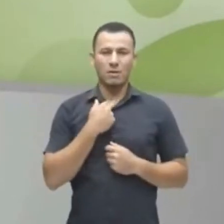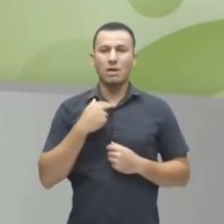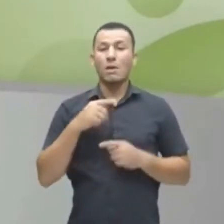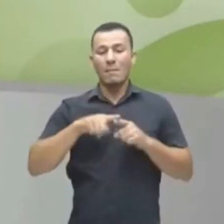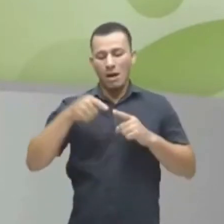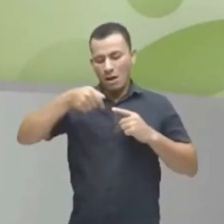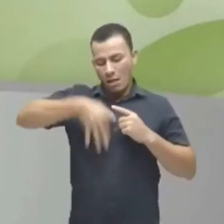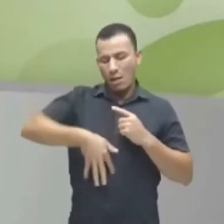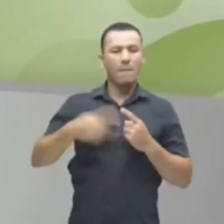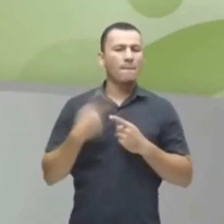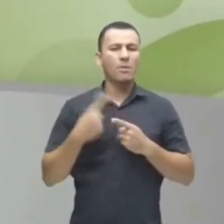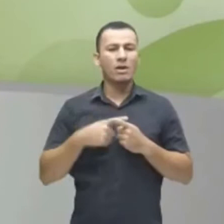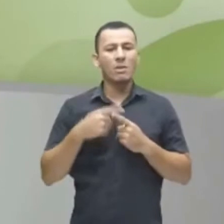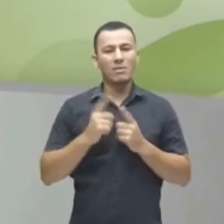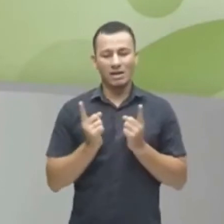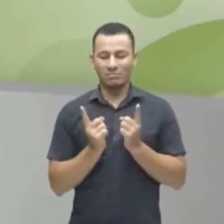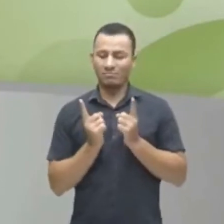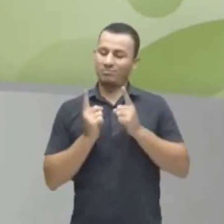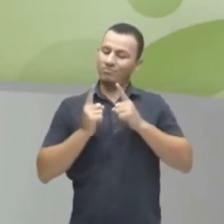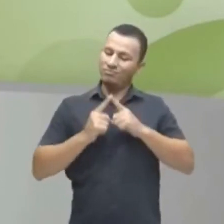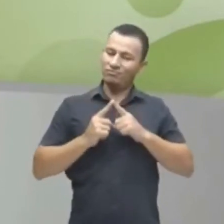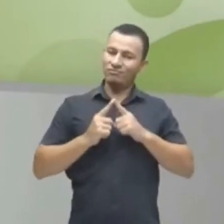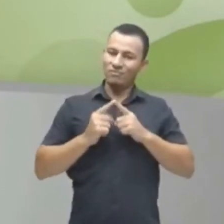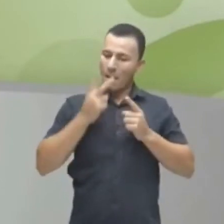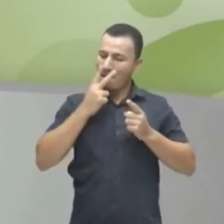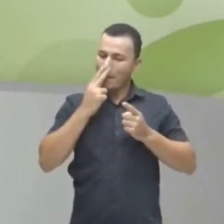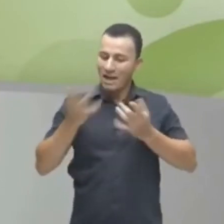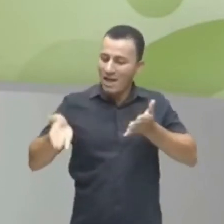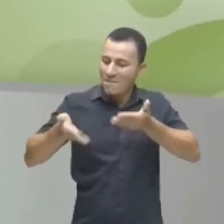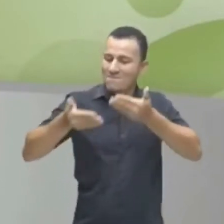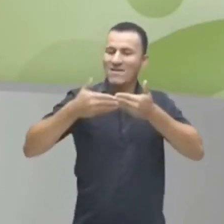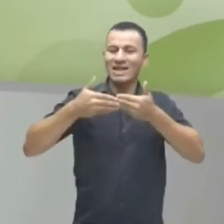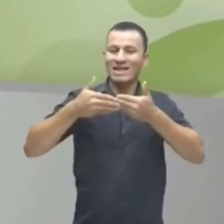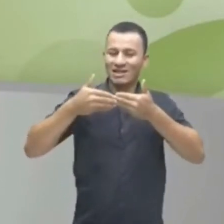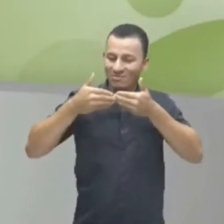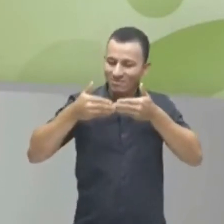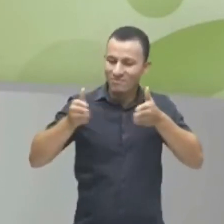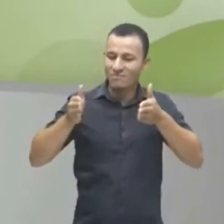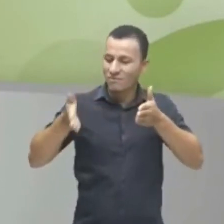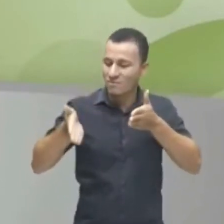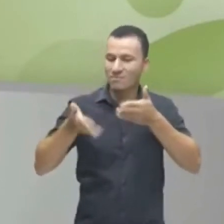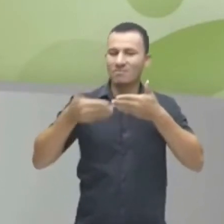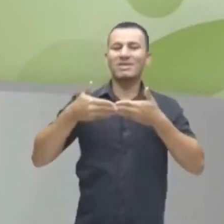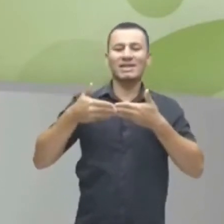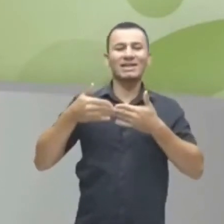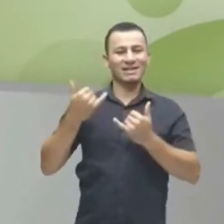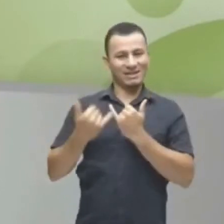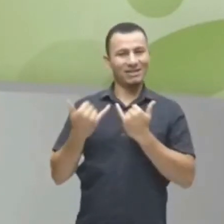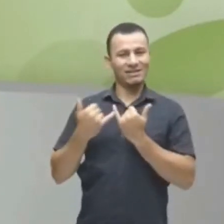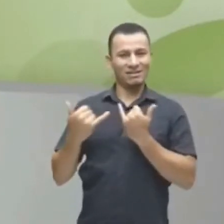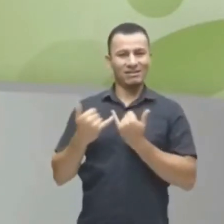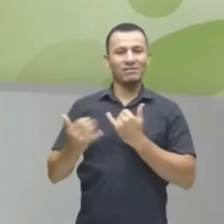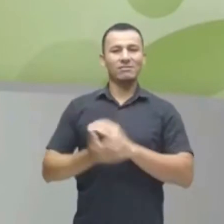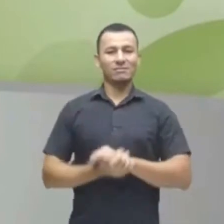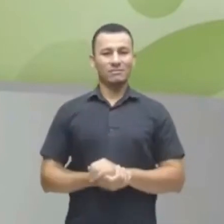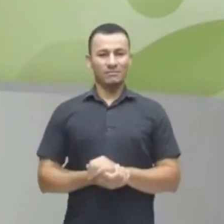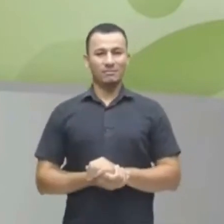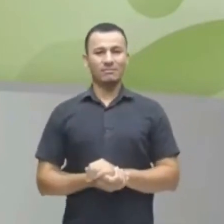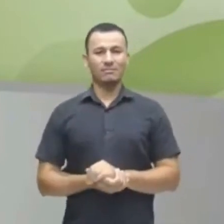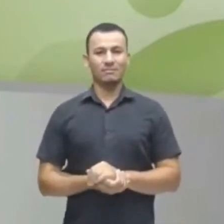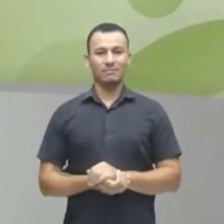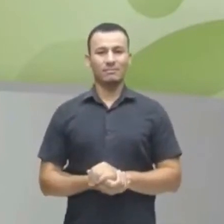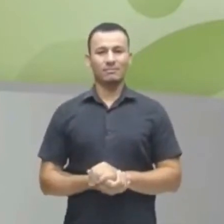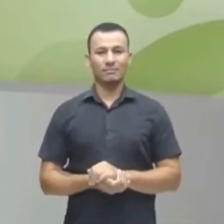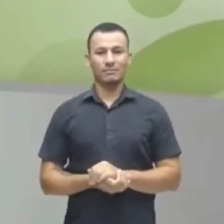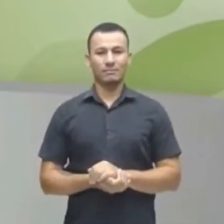quê? Porque as válvulas se fecham. Quando ele lança, você observa que ele faz o fechamento, tá?